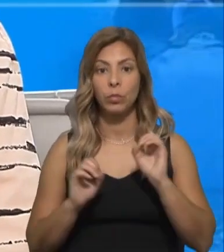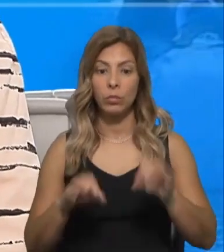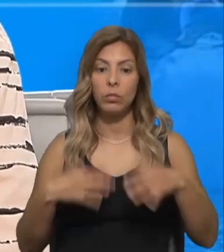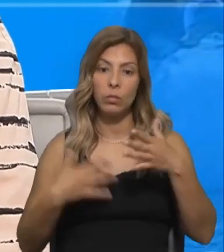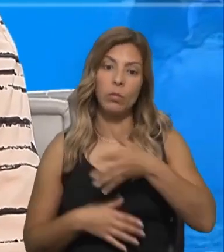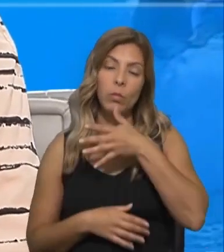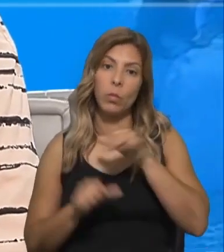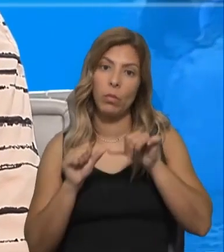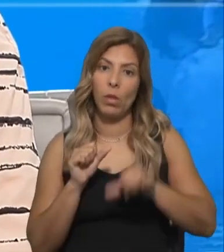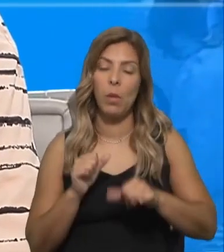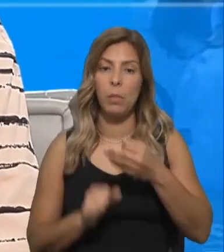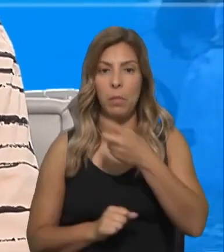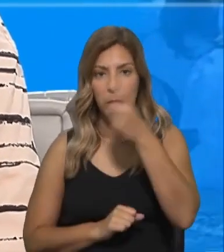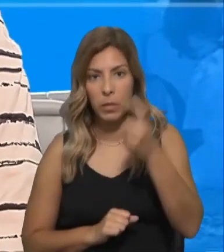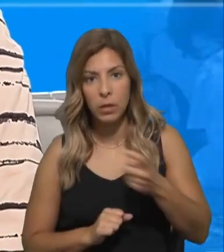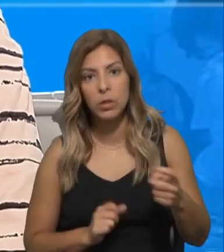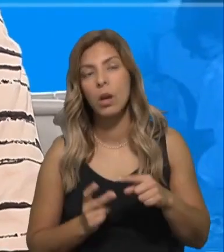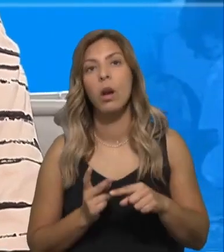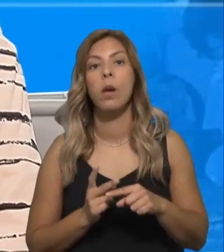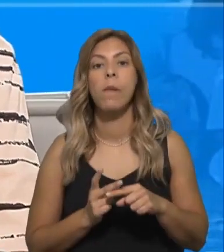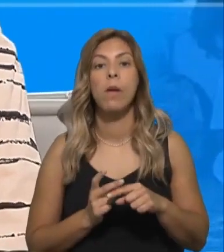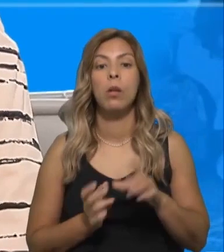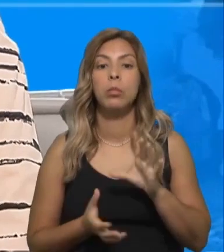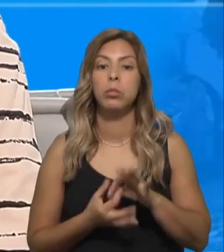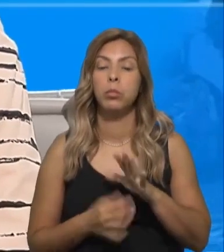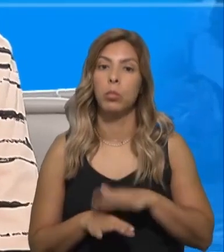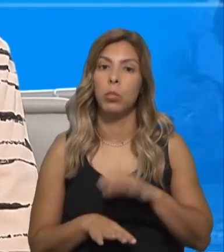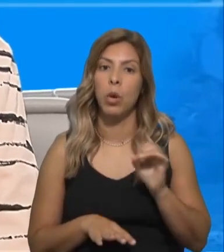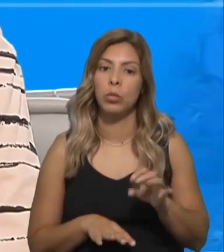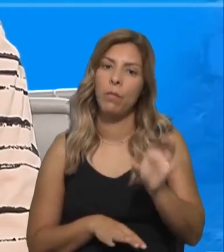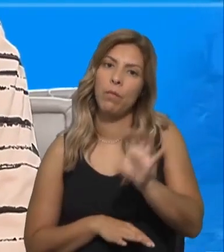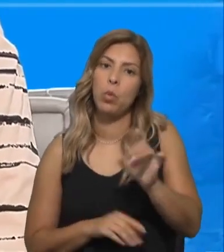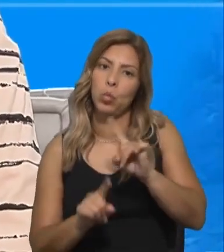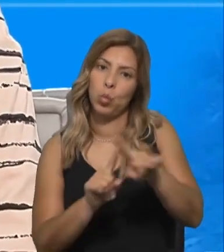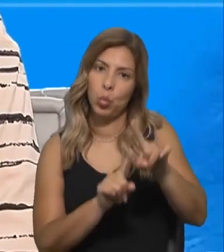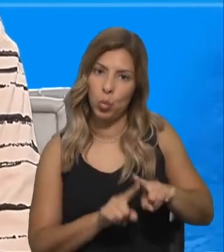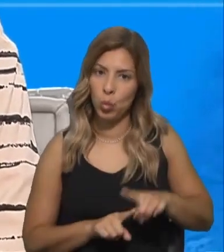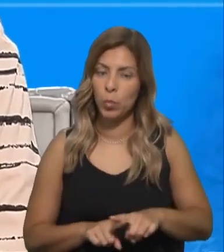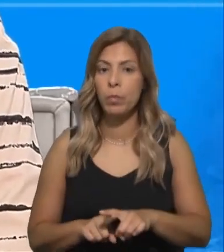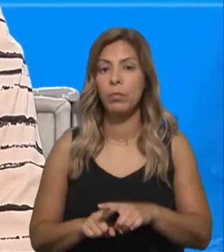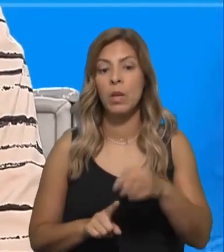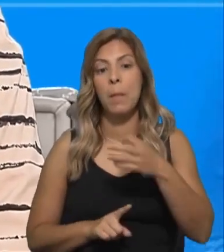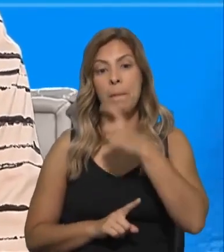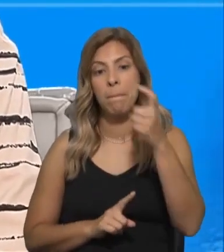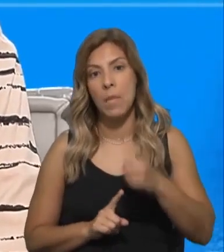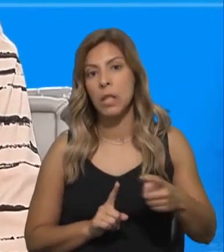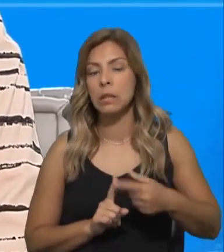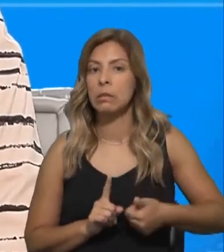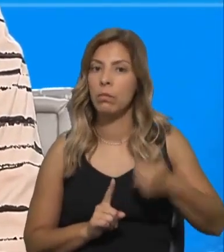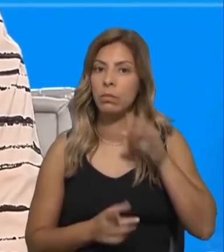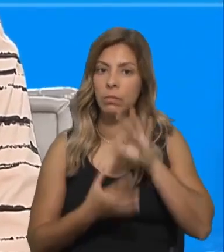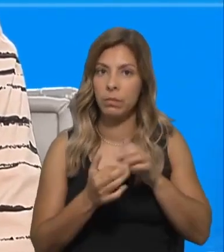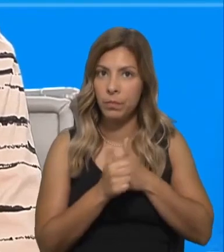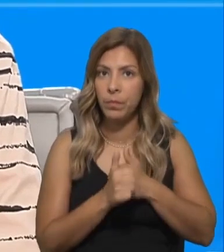com paz, enfim, dissecada de vários modos. A paz desarmada e desarmante, a qual